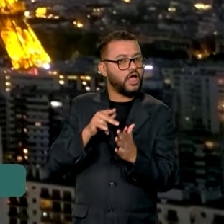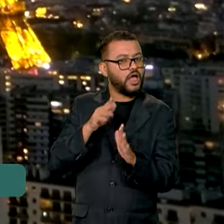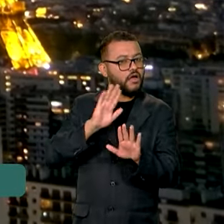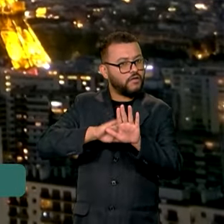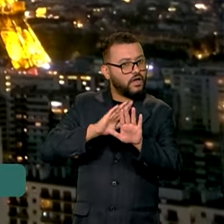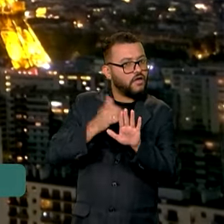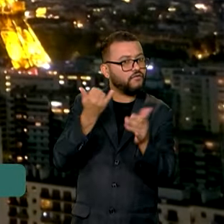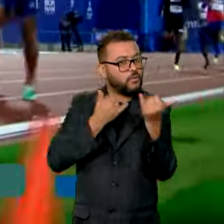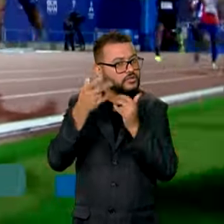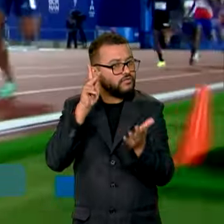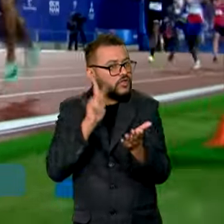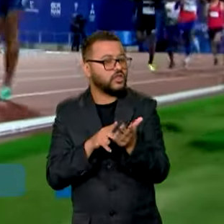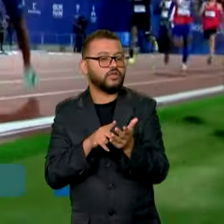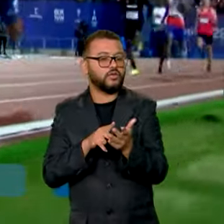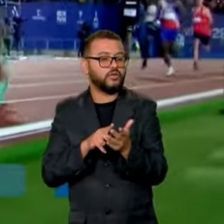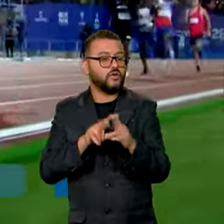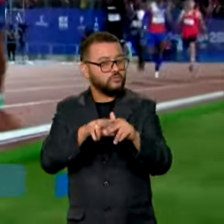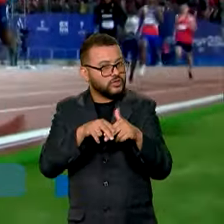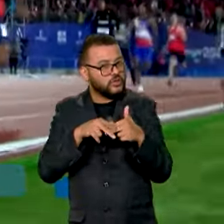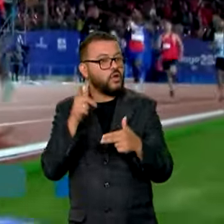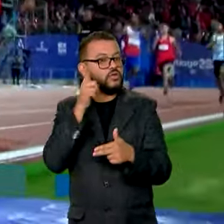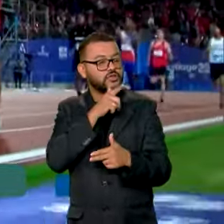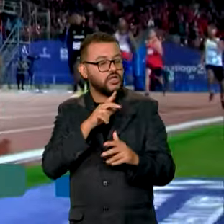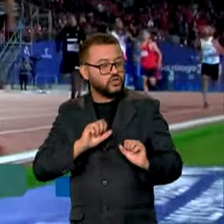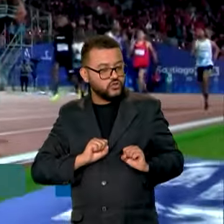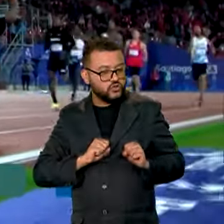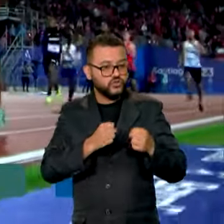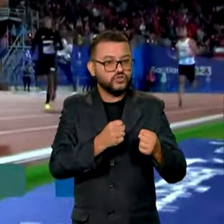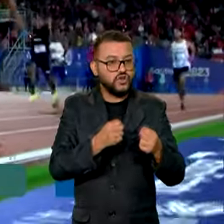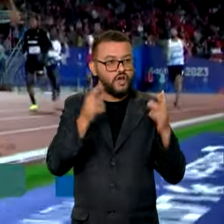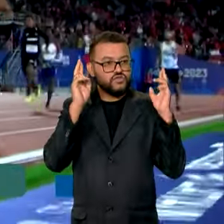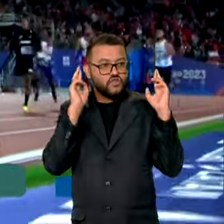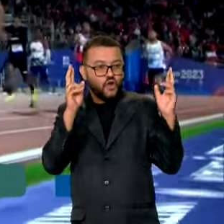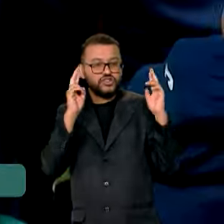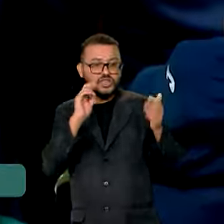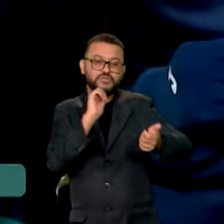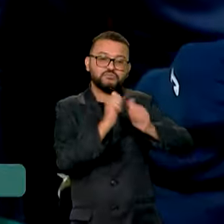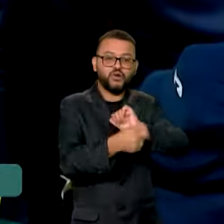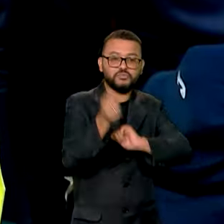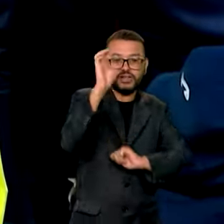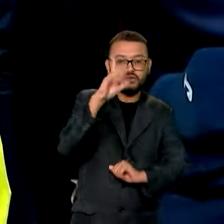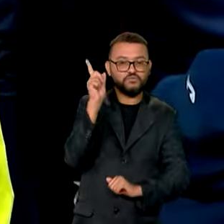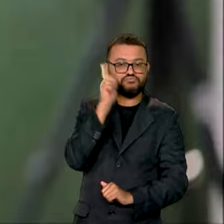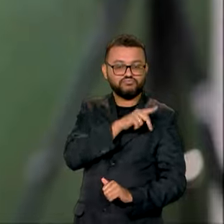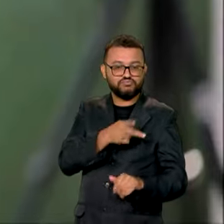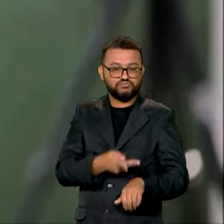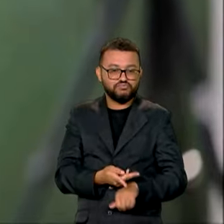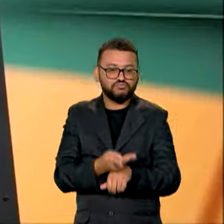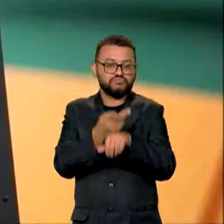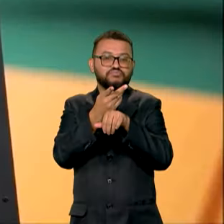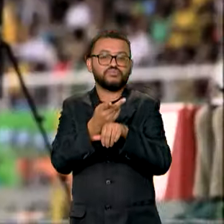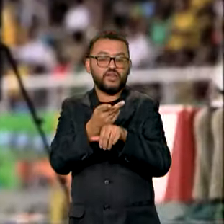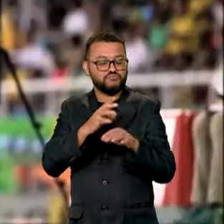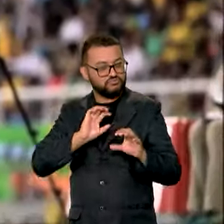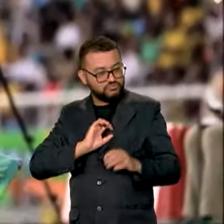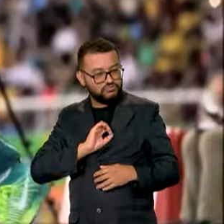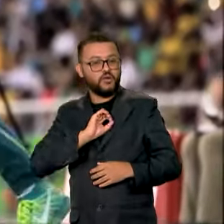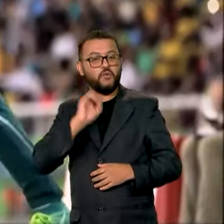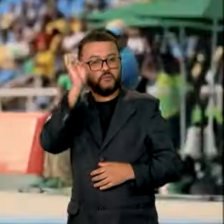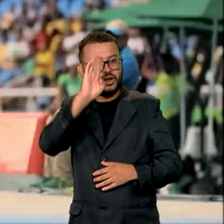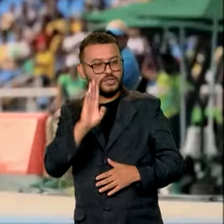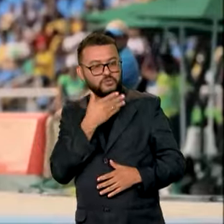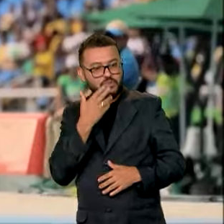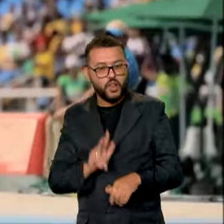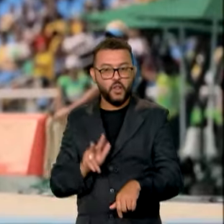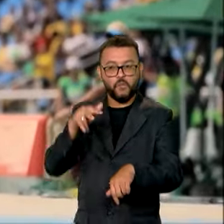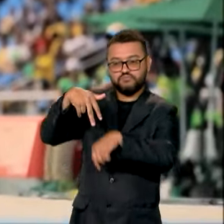acessado são verdadeiras e torcer para a equipe brasileira. Que venham as medalhas e a alegria de ver o Brasil no lugar mais